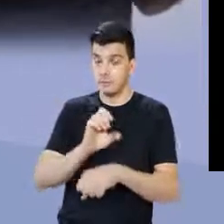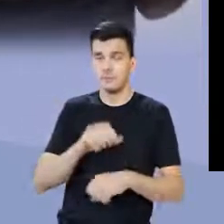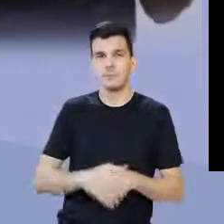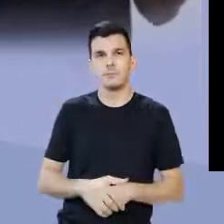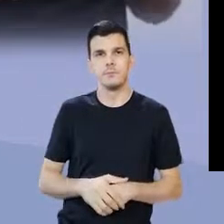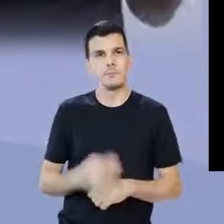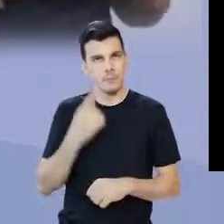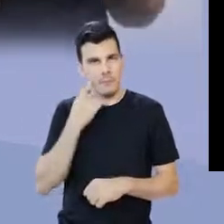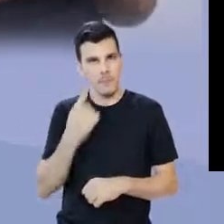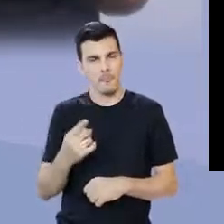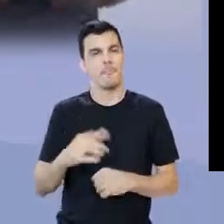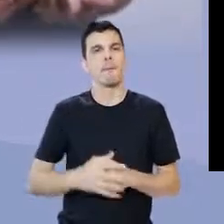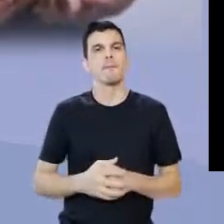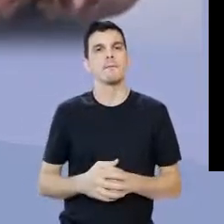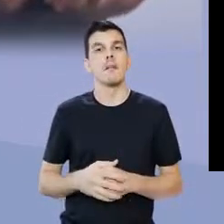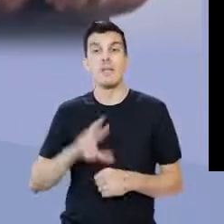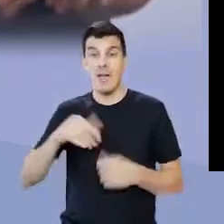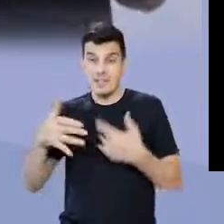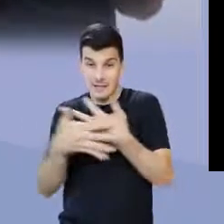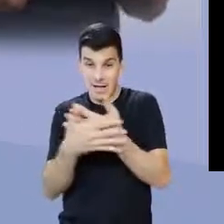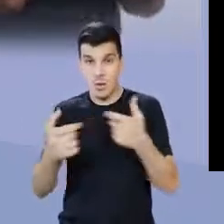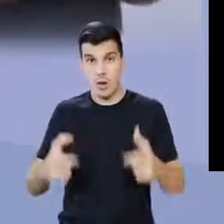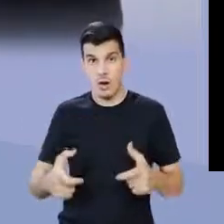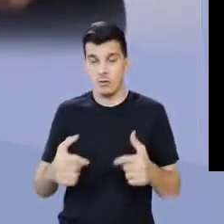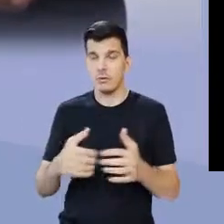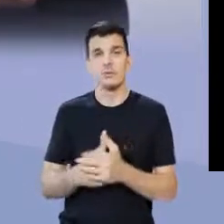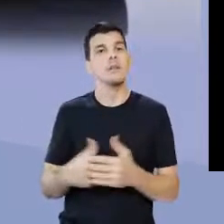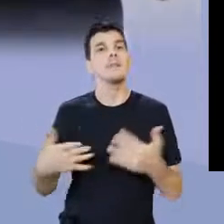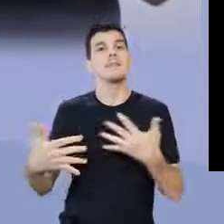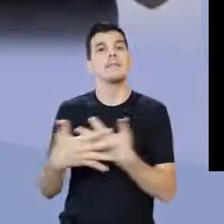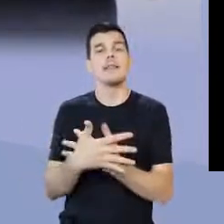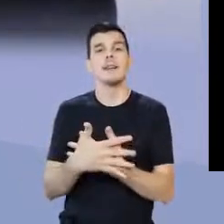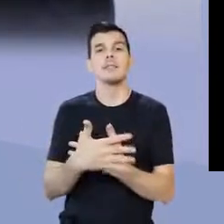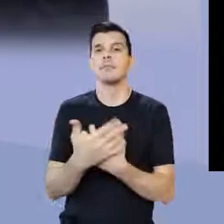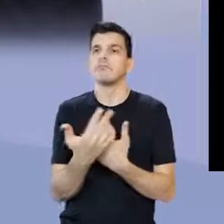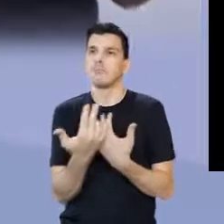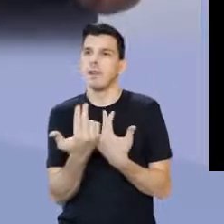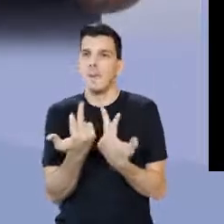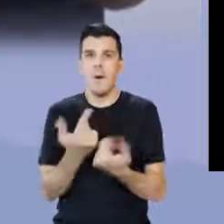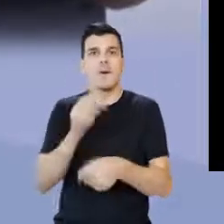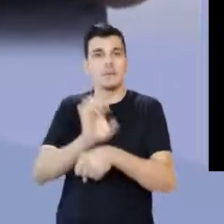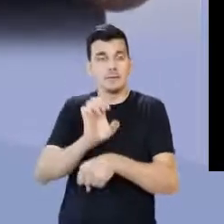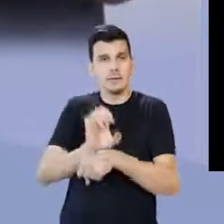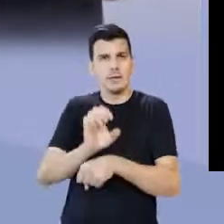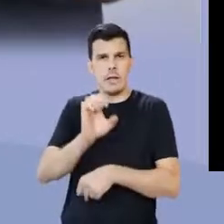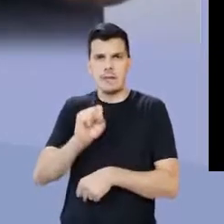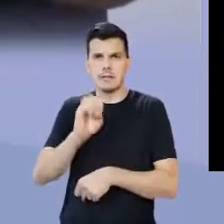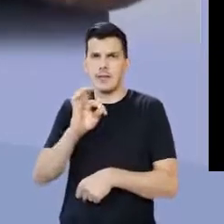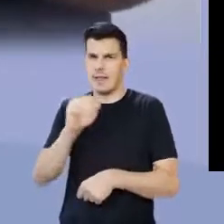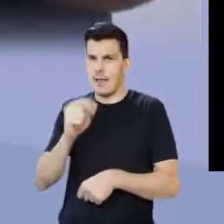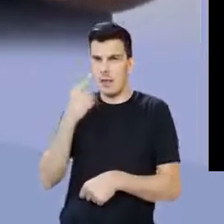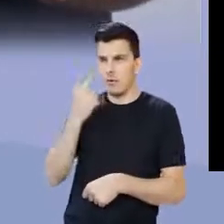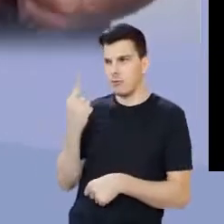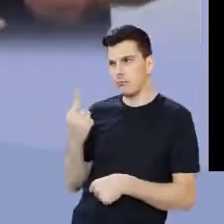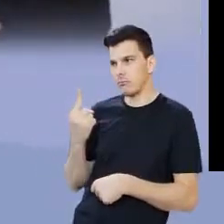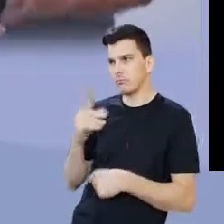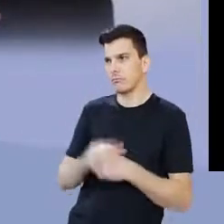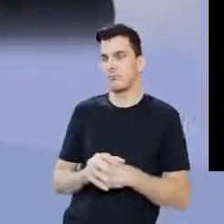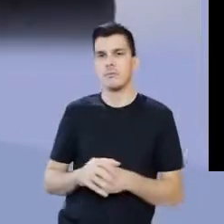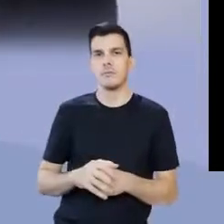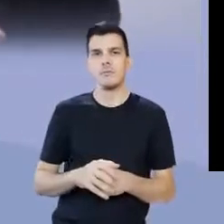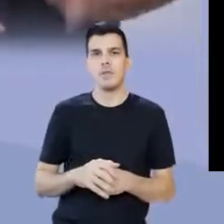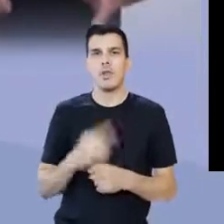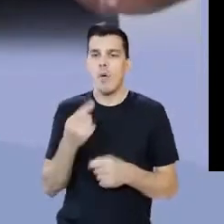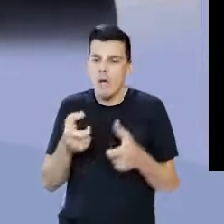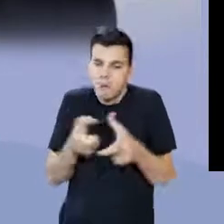o que eu não falei que é uma cidade. Eu disse que é uma cidade que ao mesmo tempo é um estado. Olha o mapinha de novo aí. Nós vamos ter